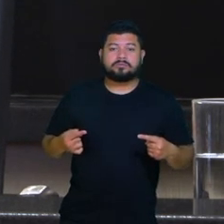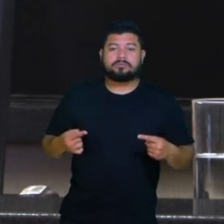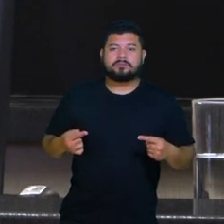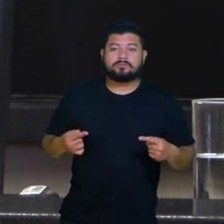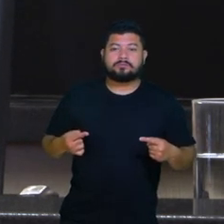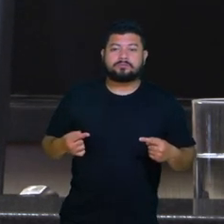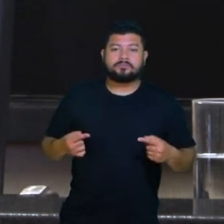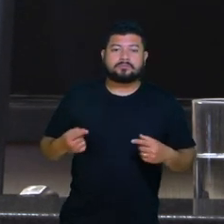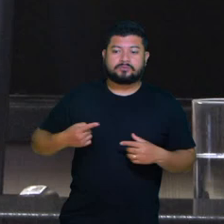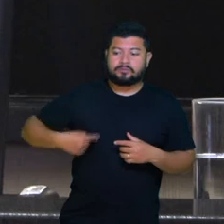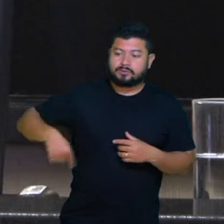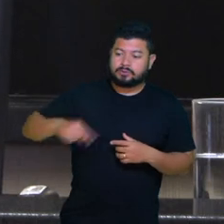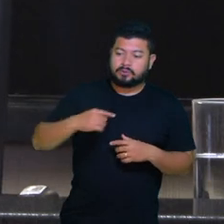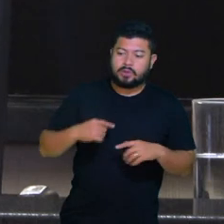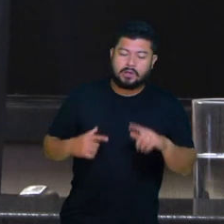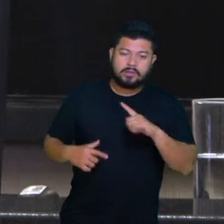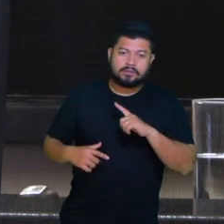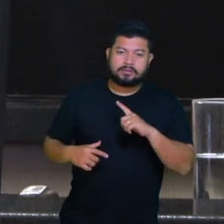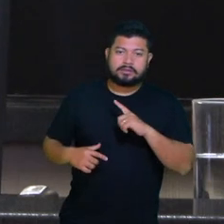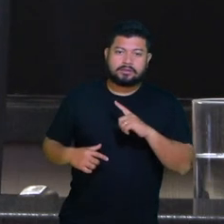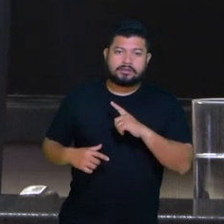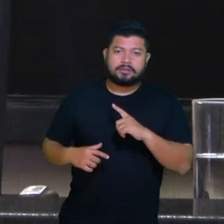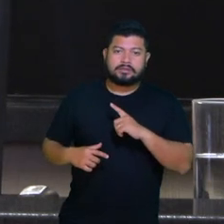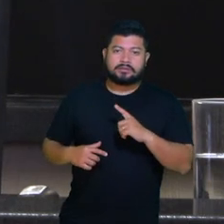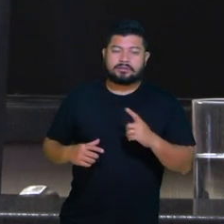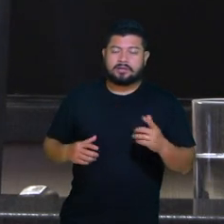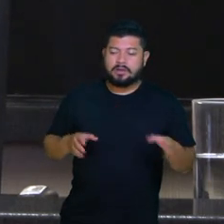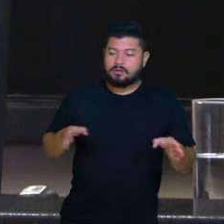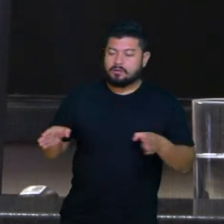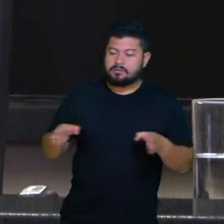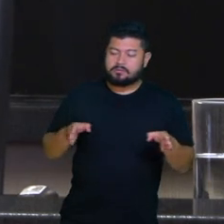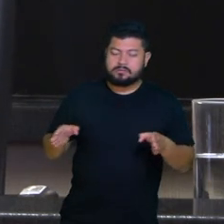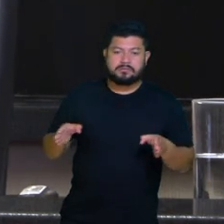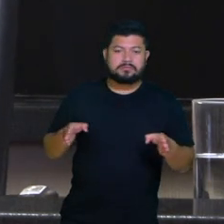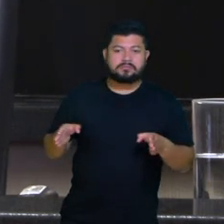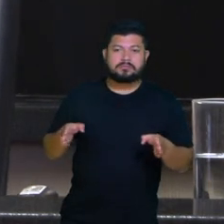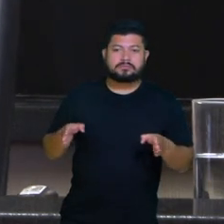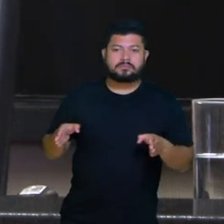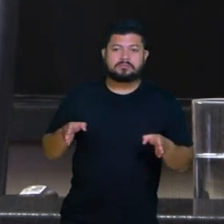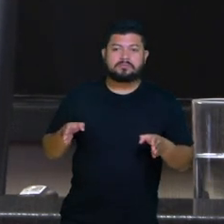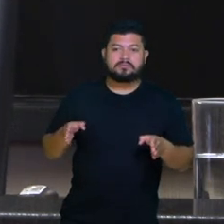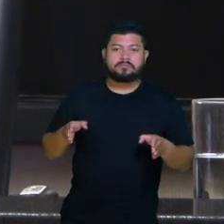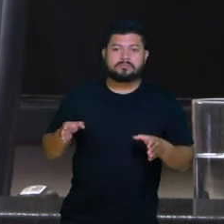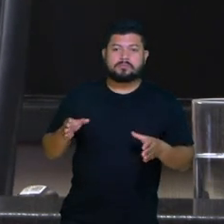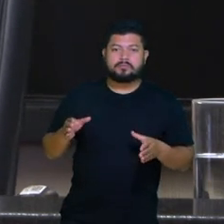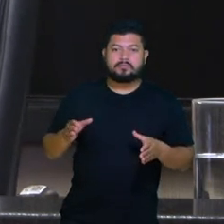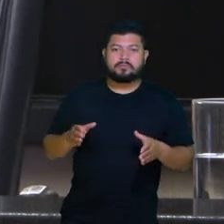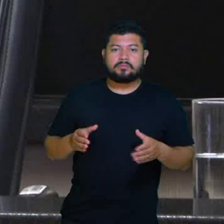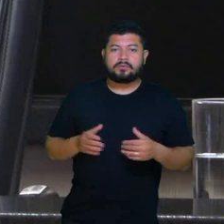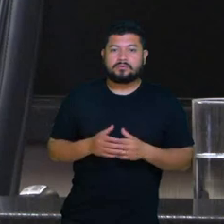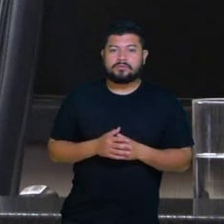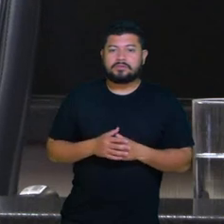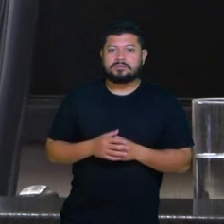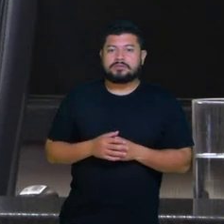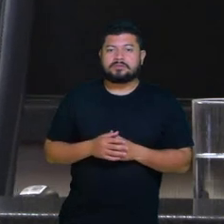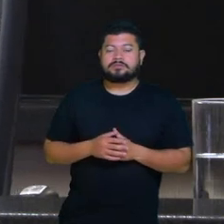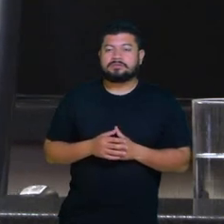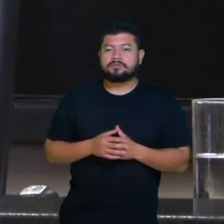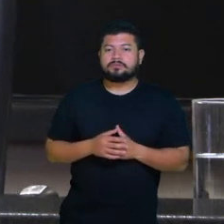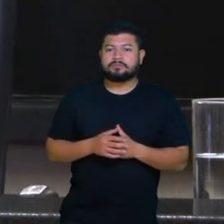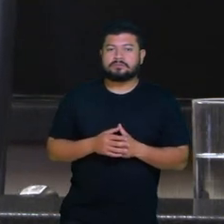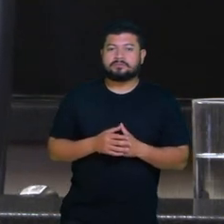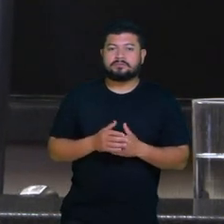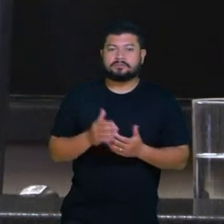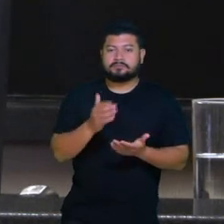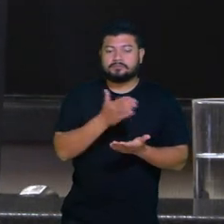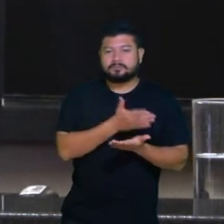que temos né no atual contexto né Principalmente a partir né Que colega acabou de falar né a